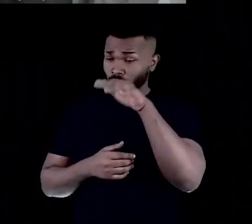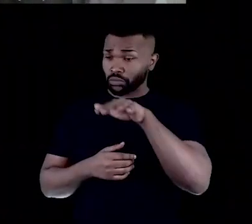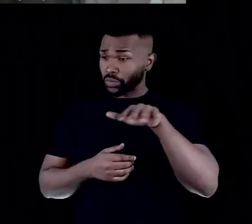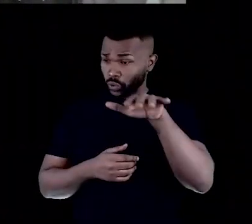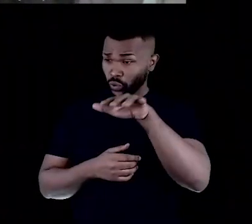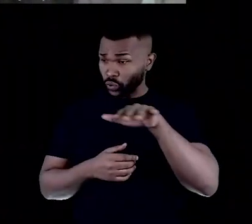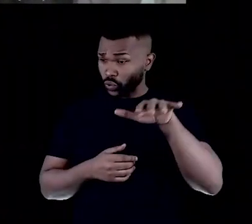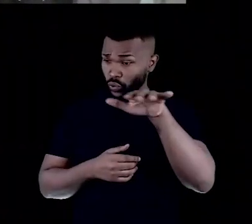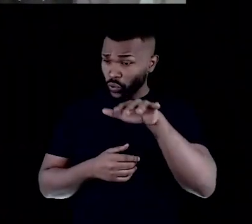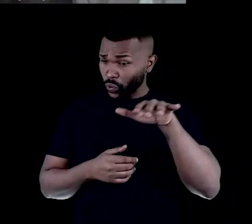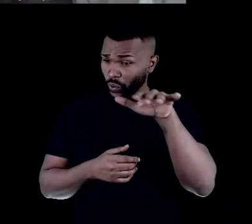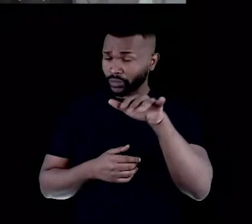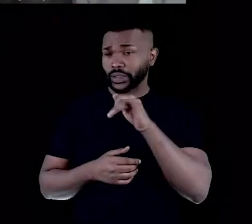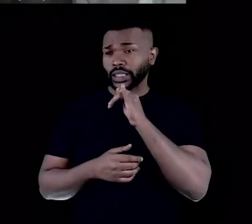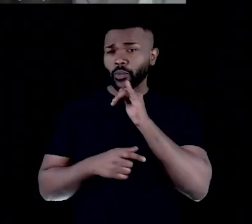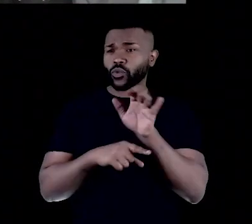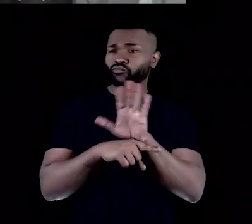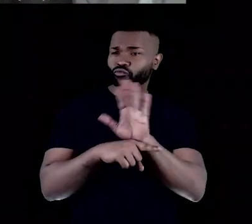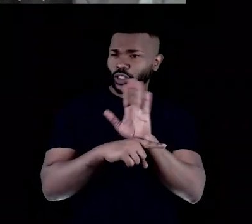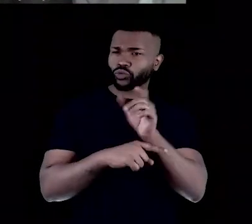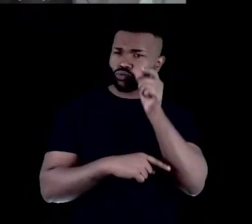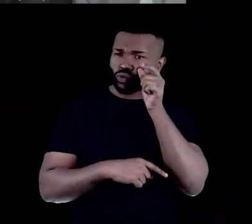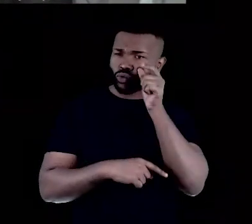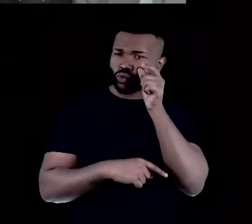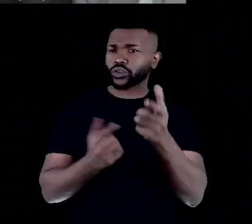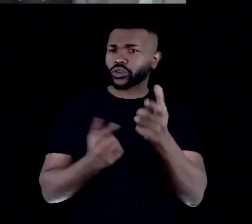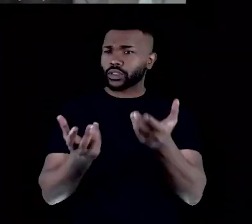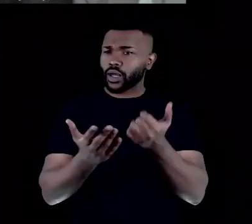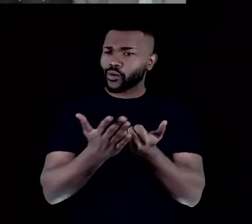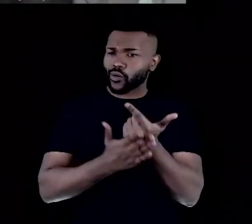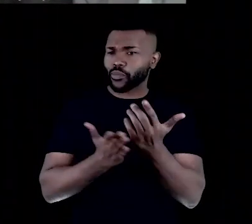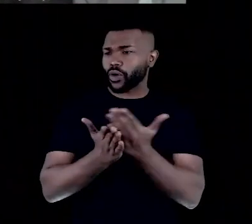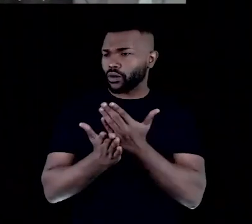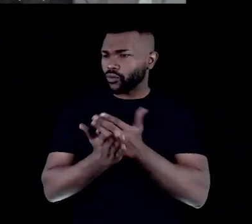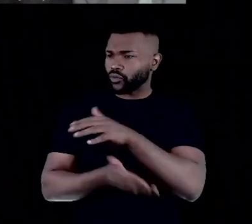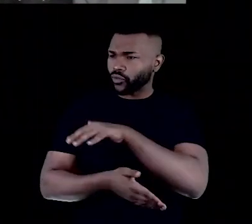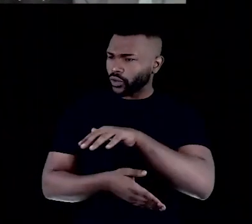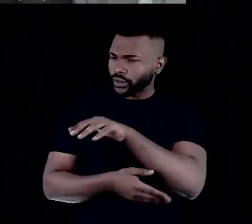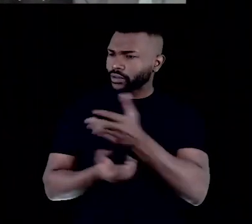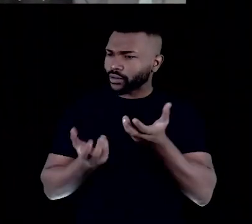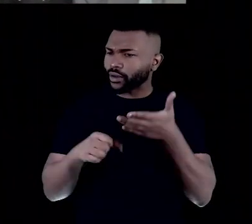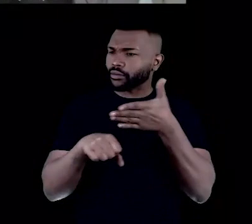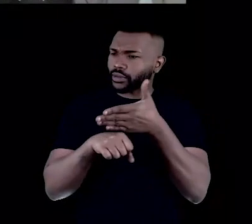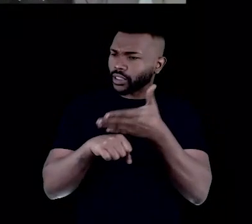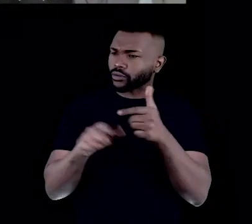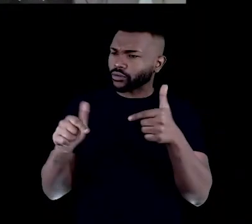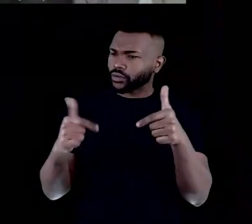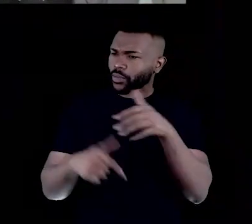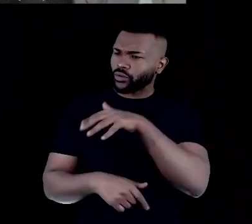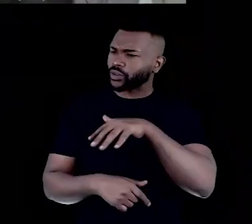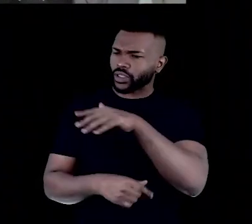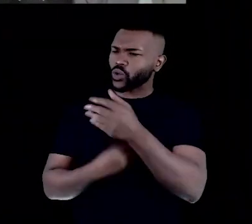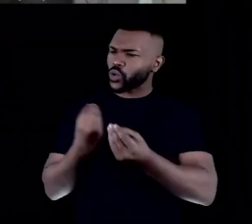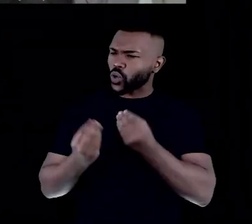as pessoas que chegarem nesse vídeo quiserem comprar os livros de vocês ou quiserem ter acesso ao trabalho